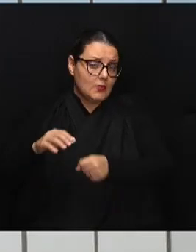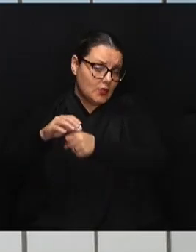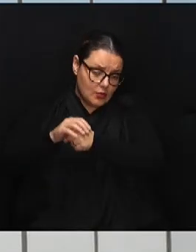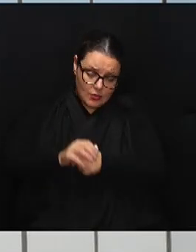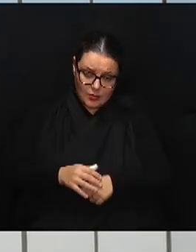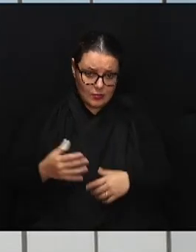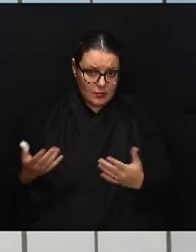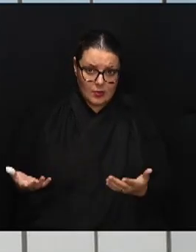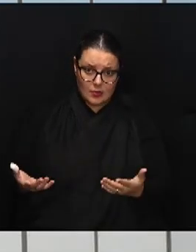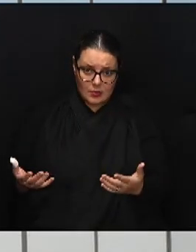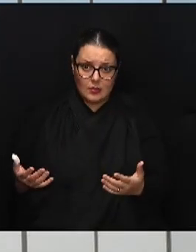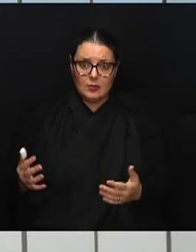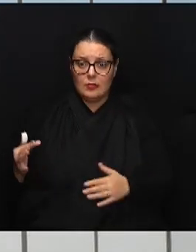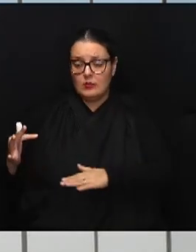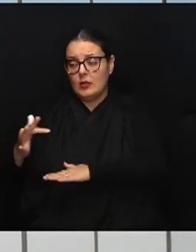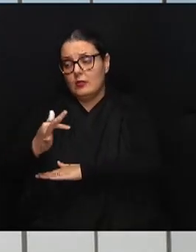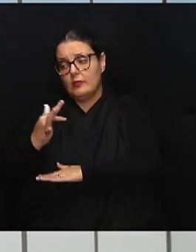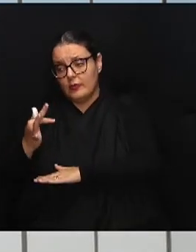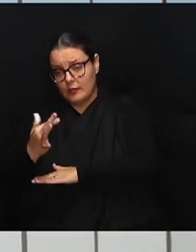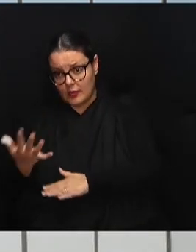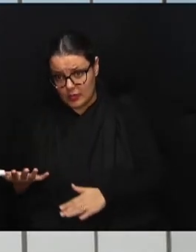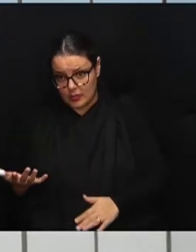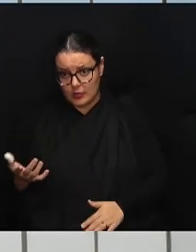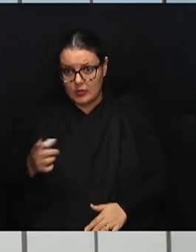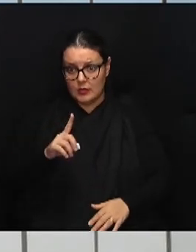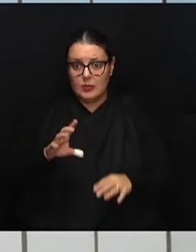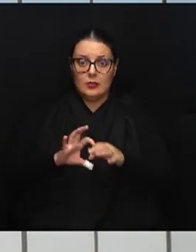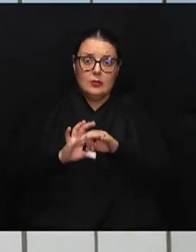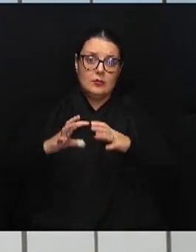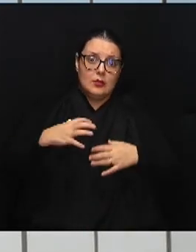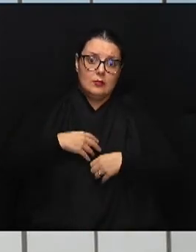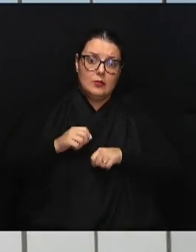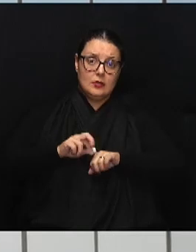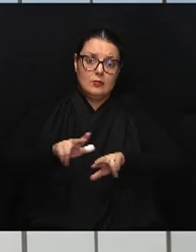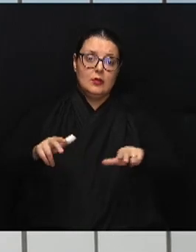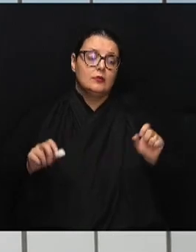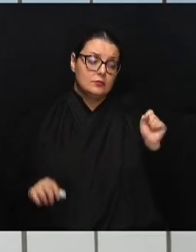né, pela formalidade, sem liberar os afetos, né?